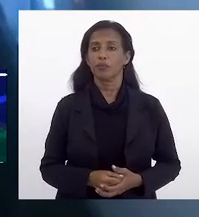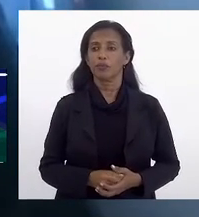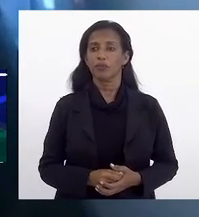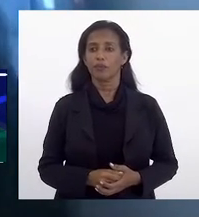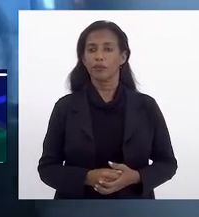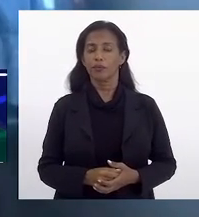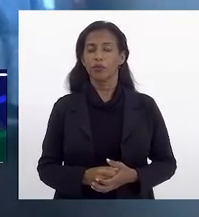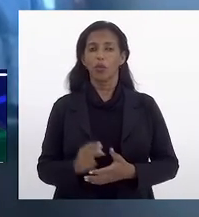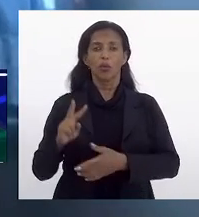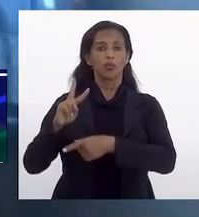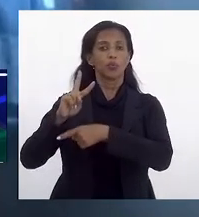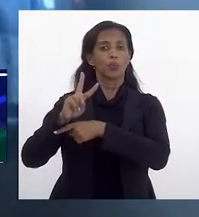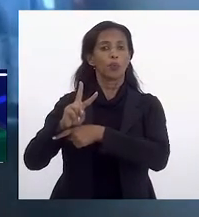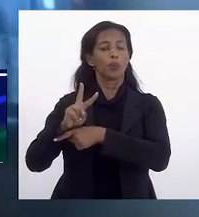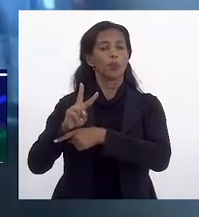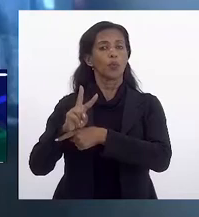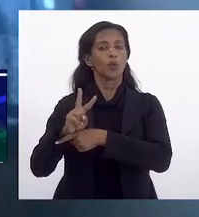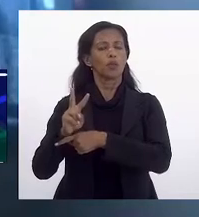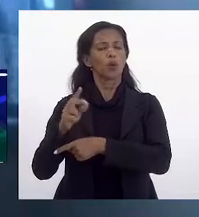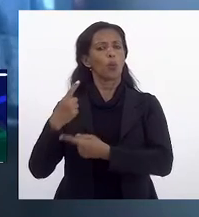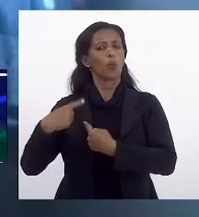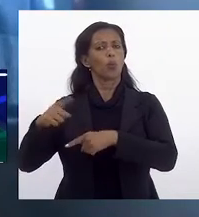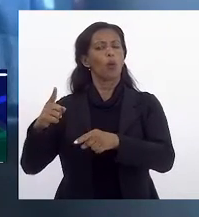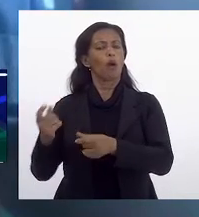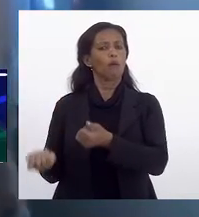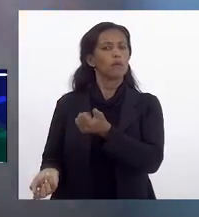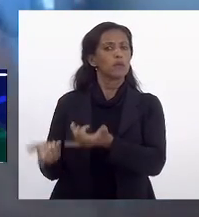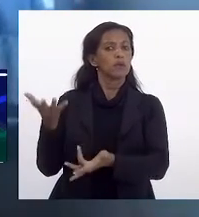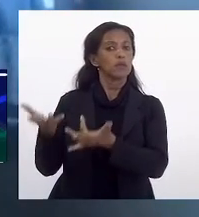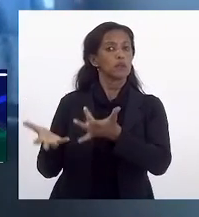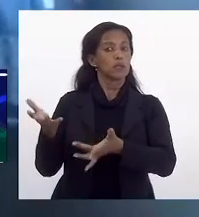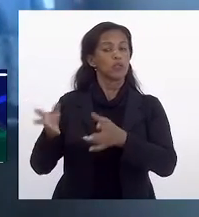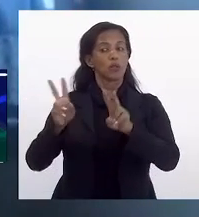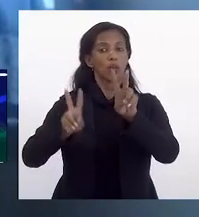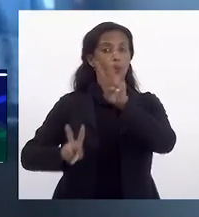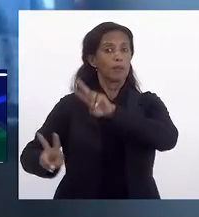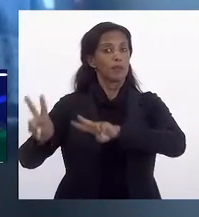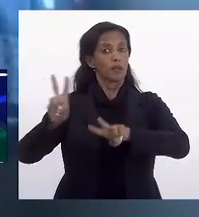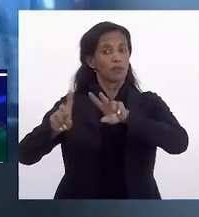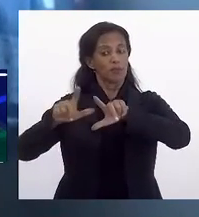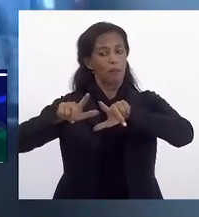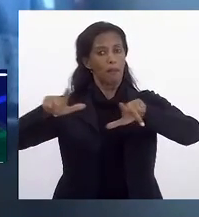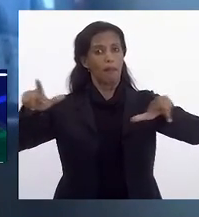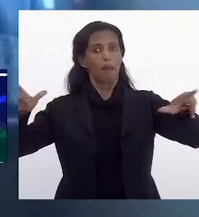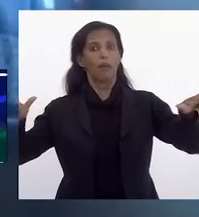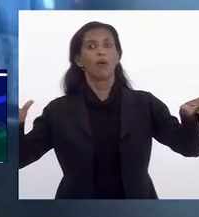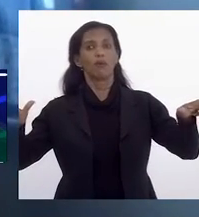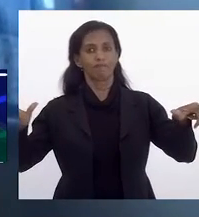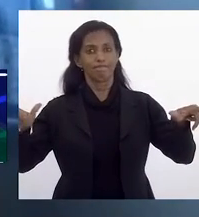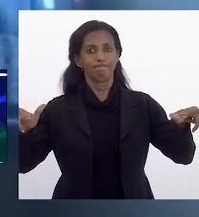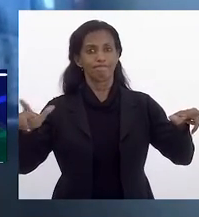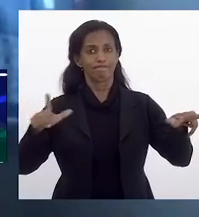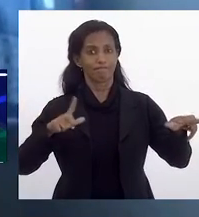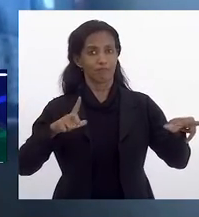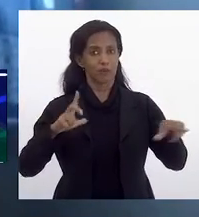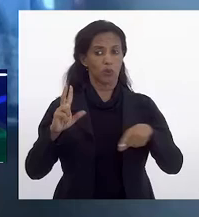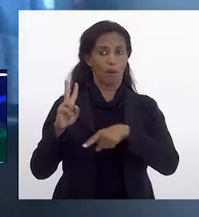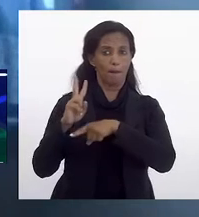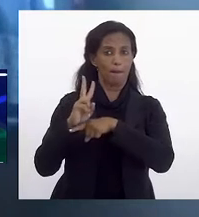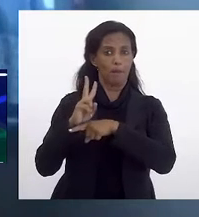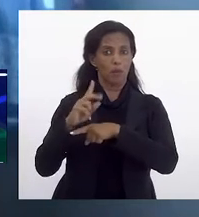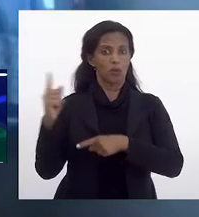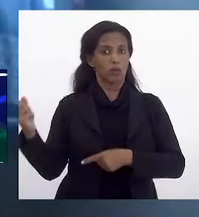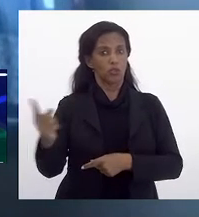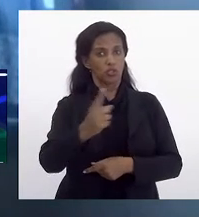desse fundo de prevenção de incêndios, que acaba tendo uma visão mais ampla, acaba sendo uma prevenção geral